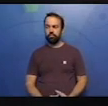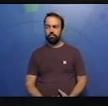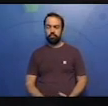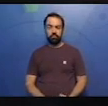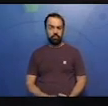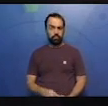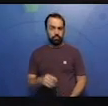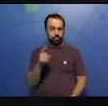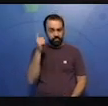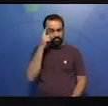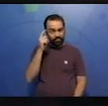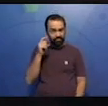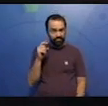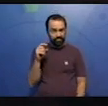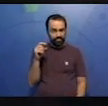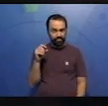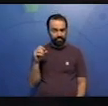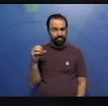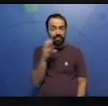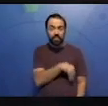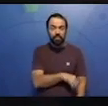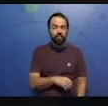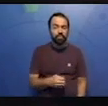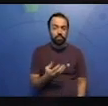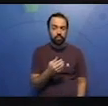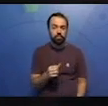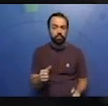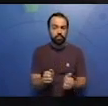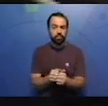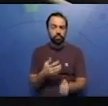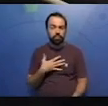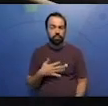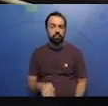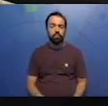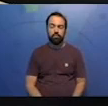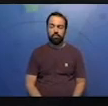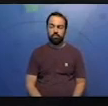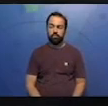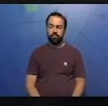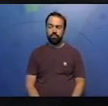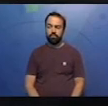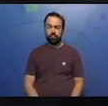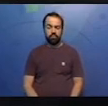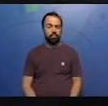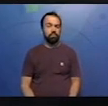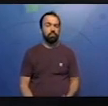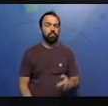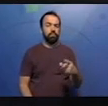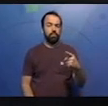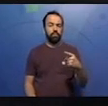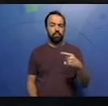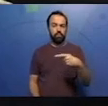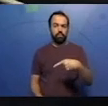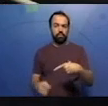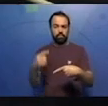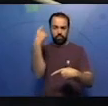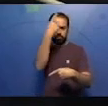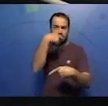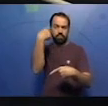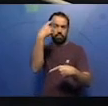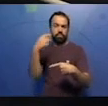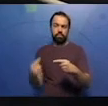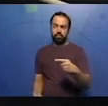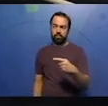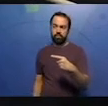pensar rápido e responder agora comigo. Eu tenho aqui o ponteiro que marcam as horas, tá vendo que